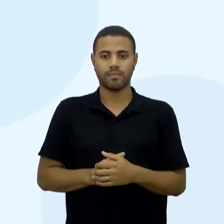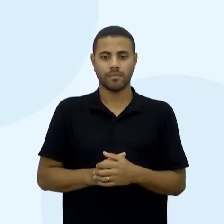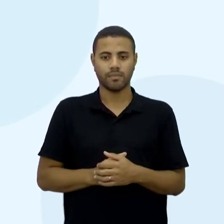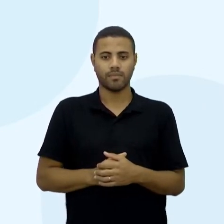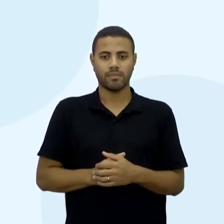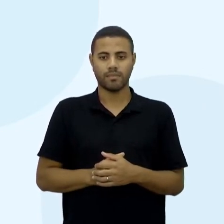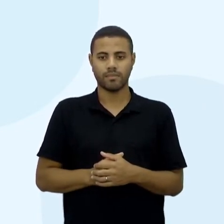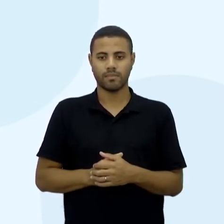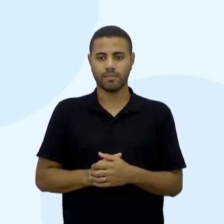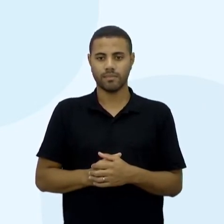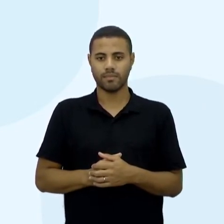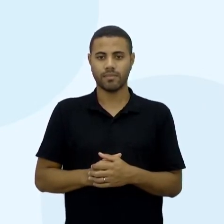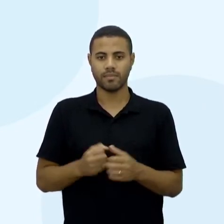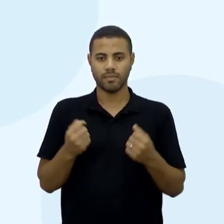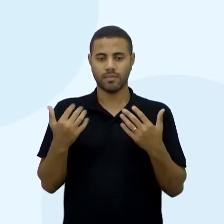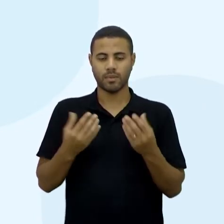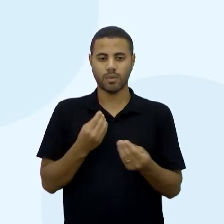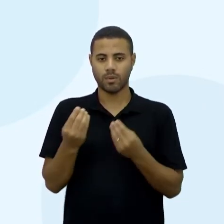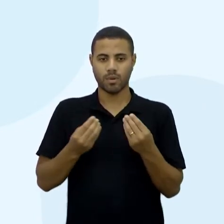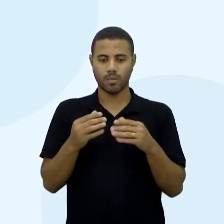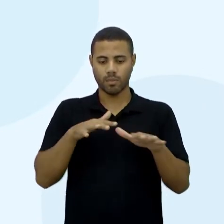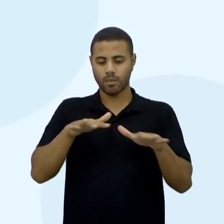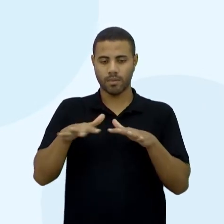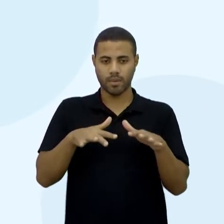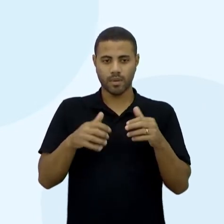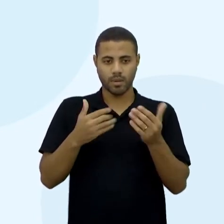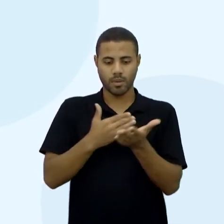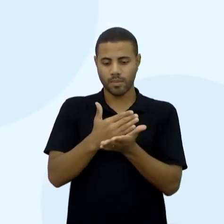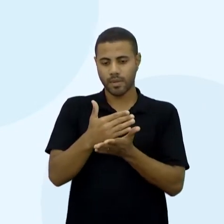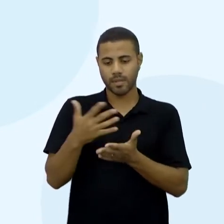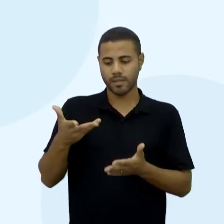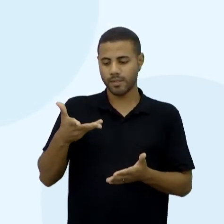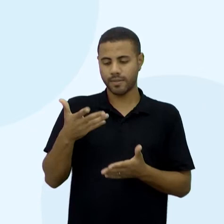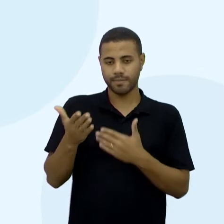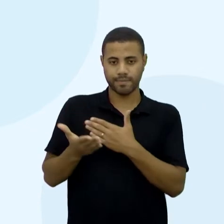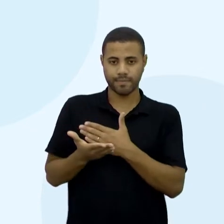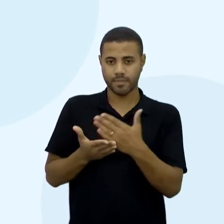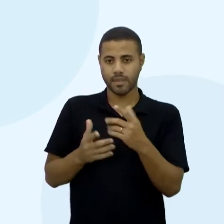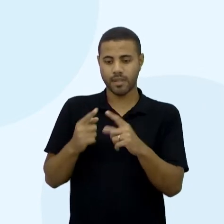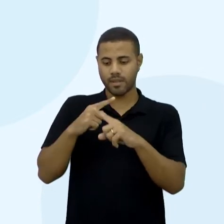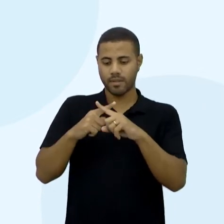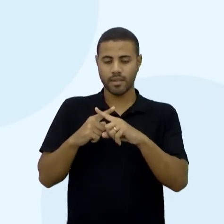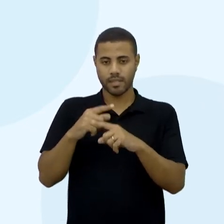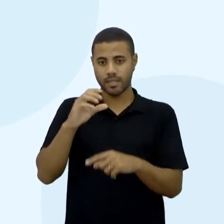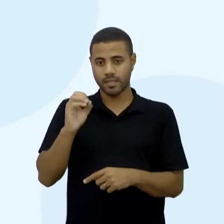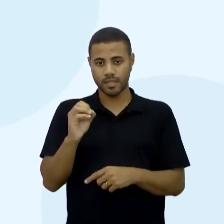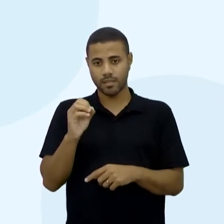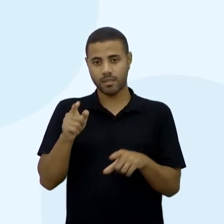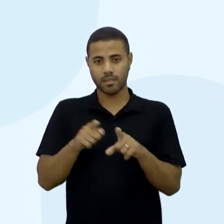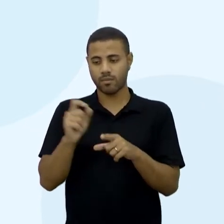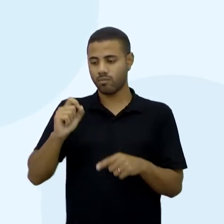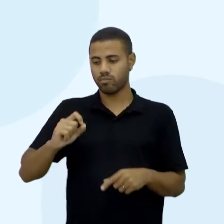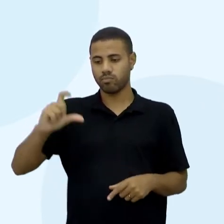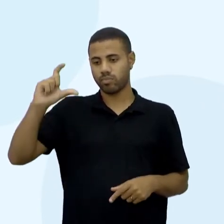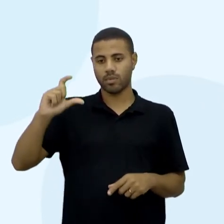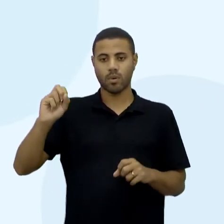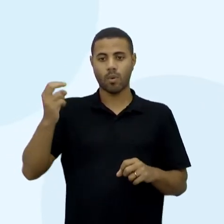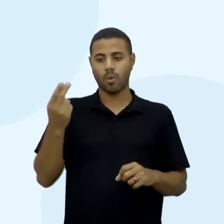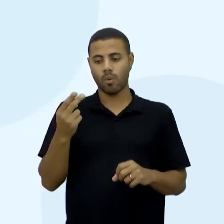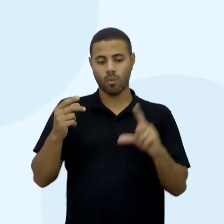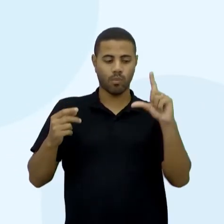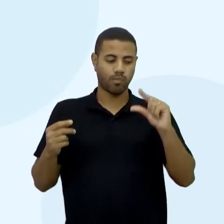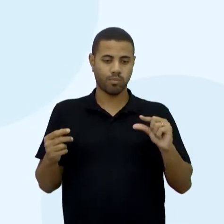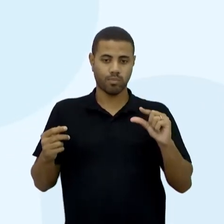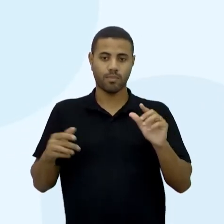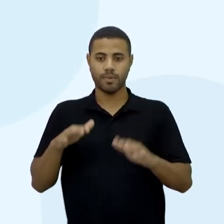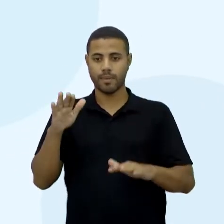que descreve o movimento a partir de uma velocidade inicial, que é o V0, sofrendo aumentos ou reduções, no caso